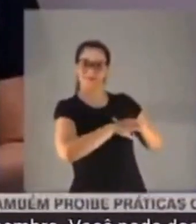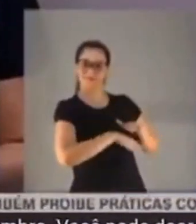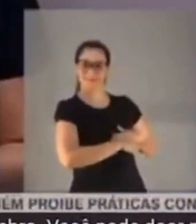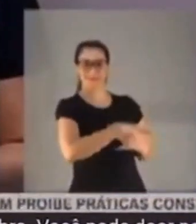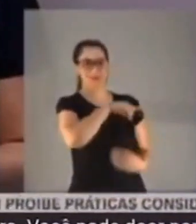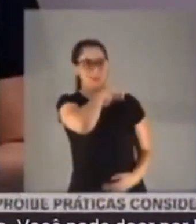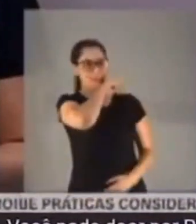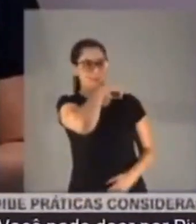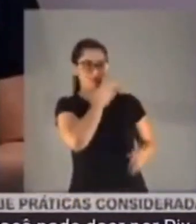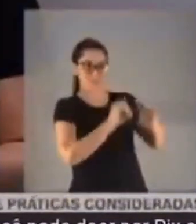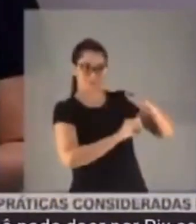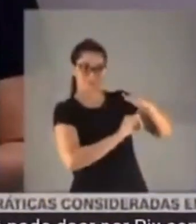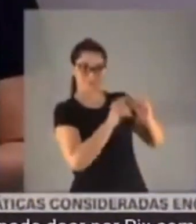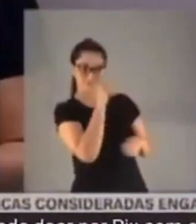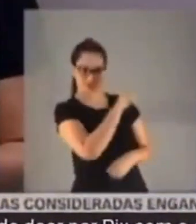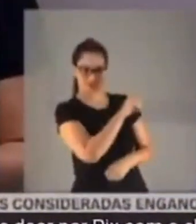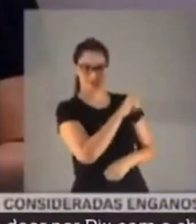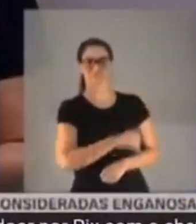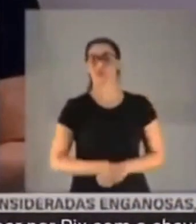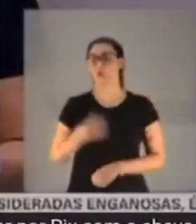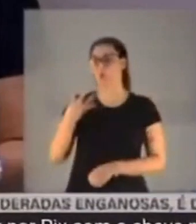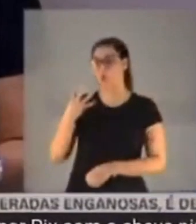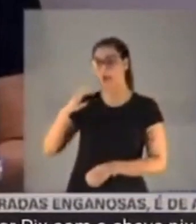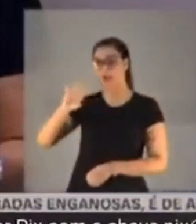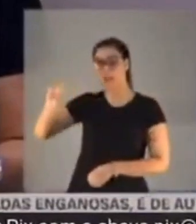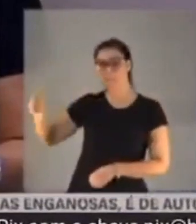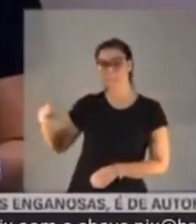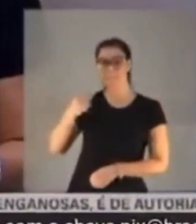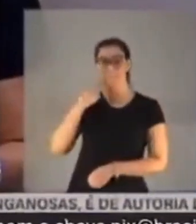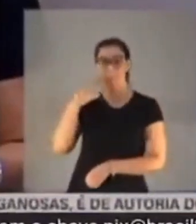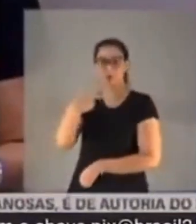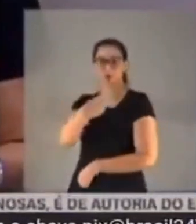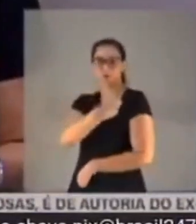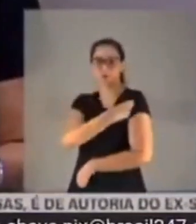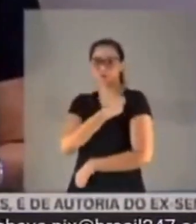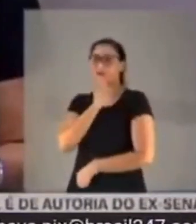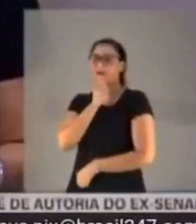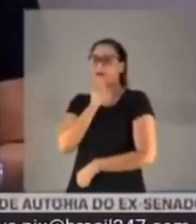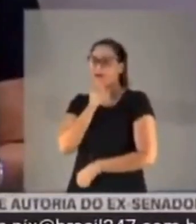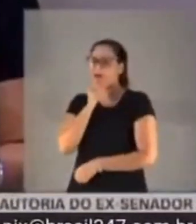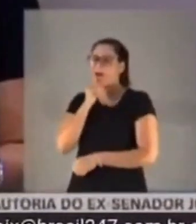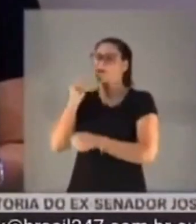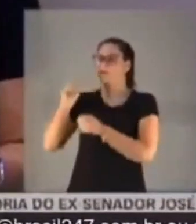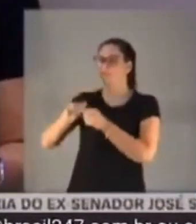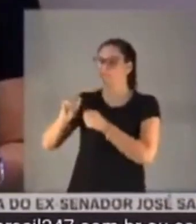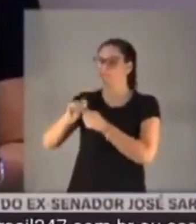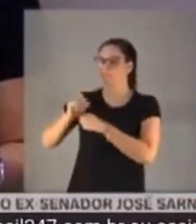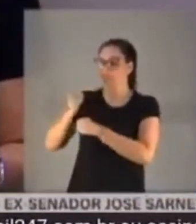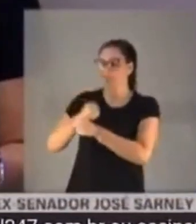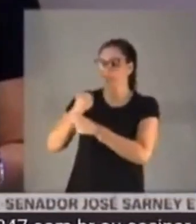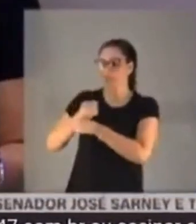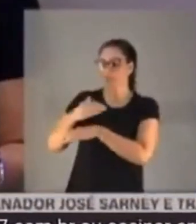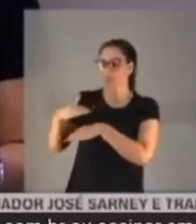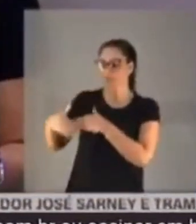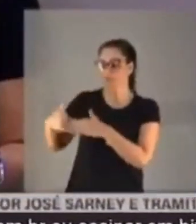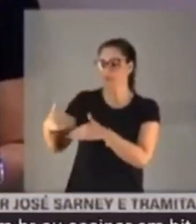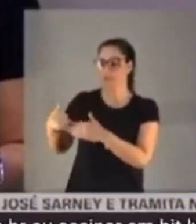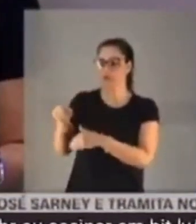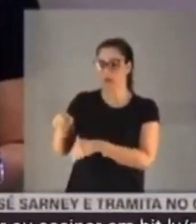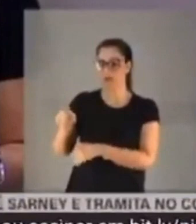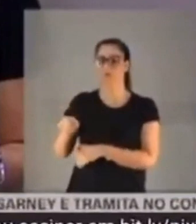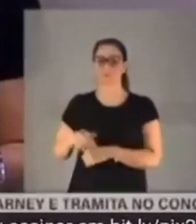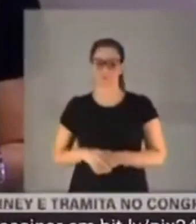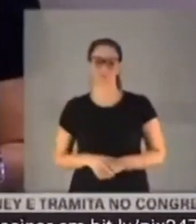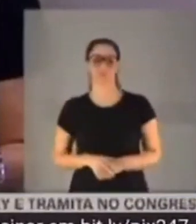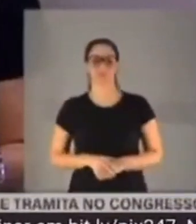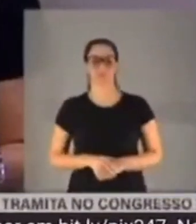Butantan, e 4 milhões de doses em processamento. O Butantan estava processando 4 milhões e já tinha 5 milhões e